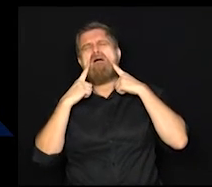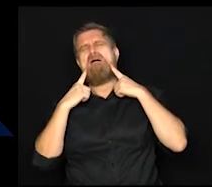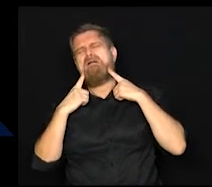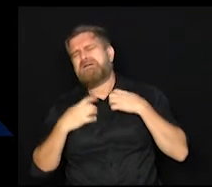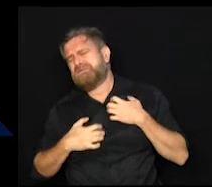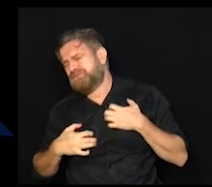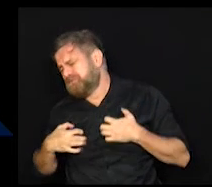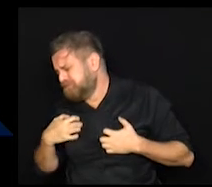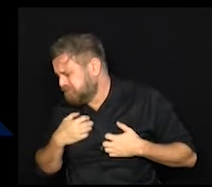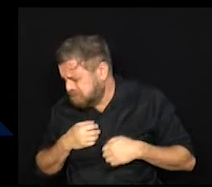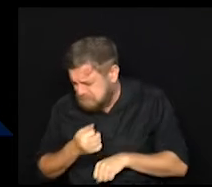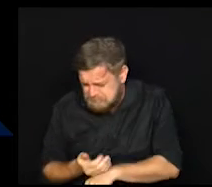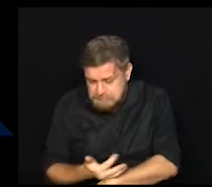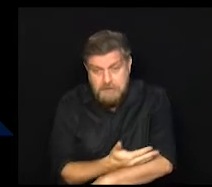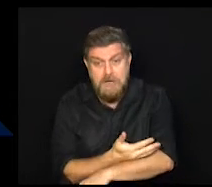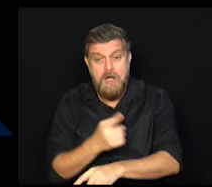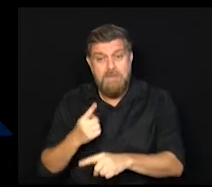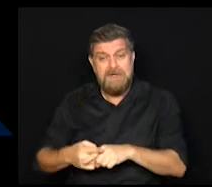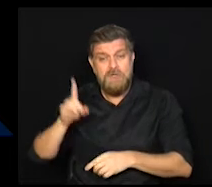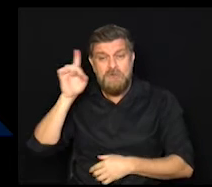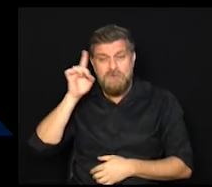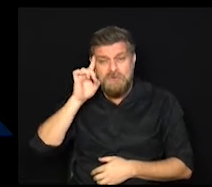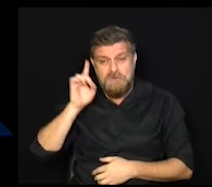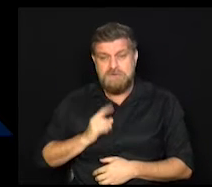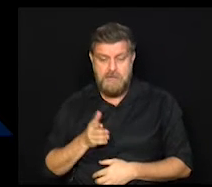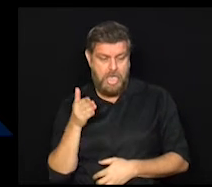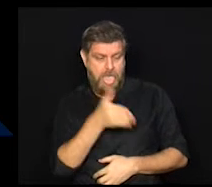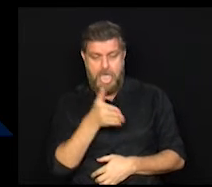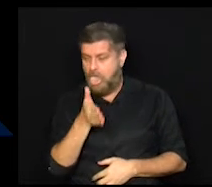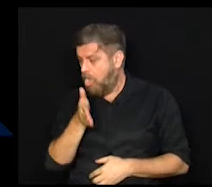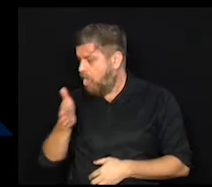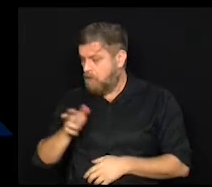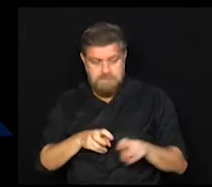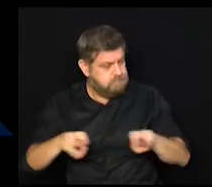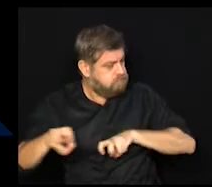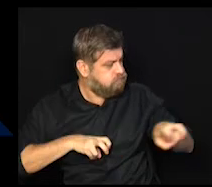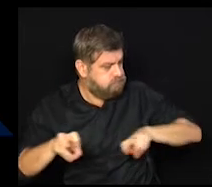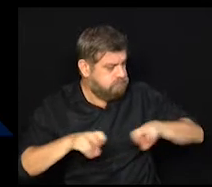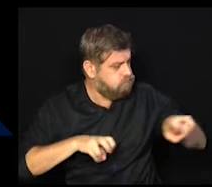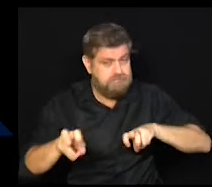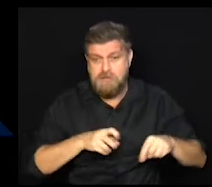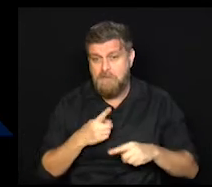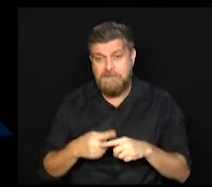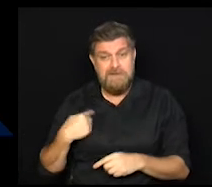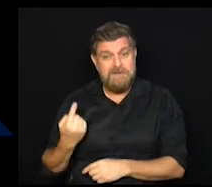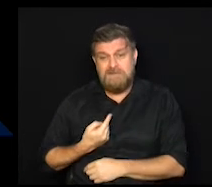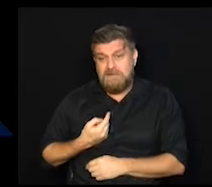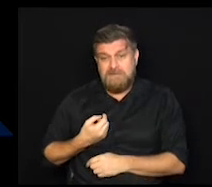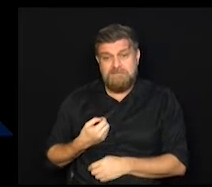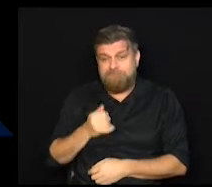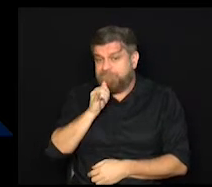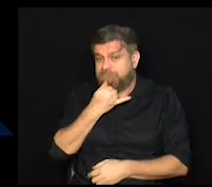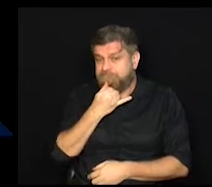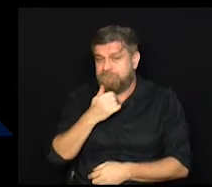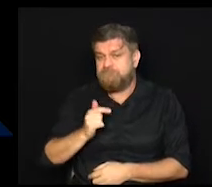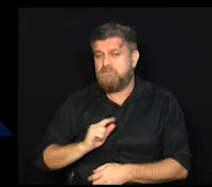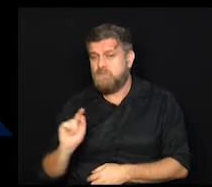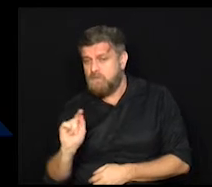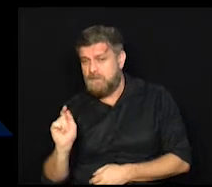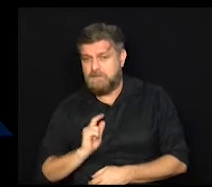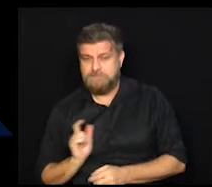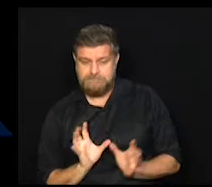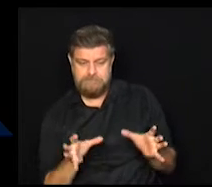emocionalmente muito abaladas, porque cada dia tem que correr para um lado com os filhos, né? Porque infelizmente, nós temos assim